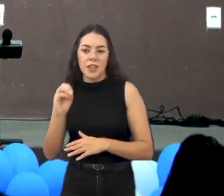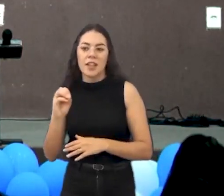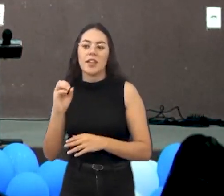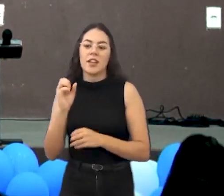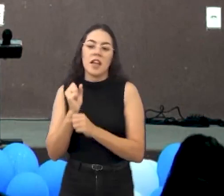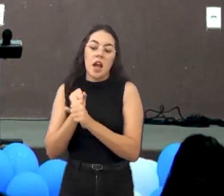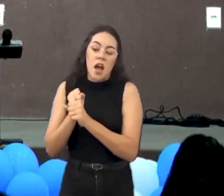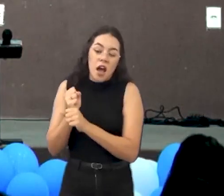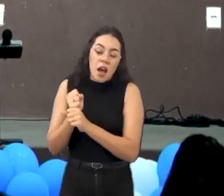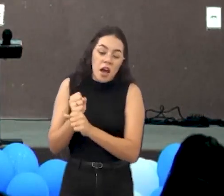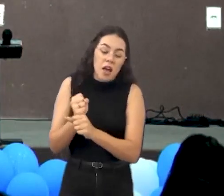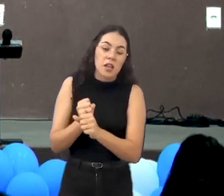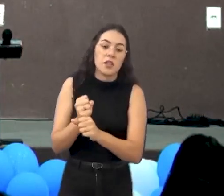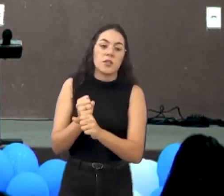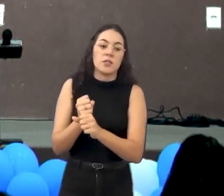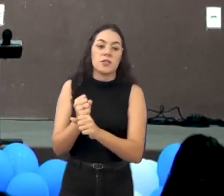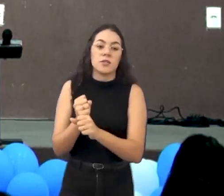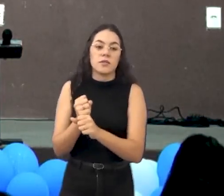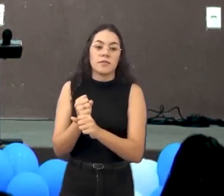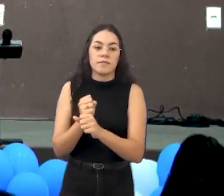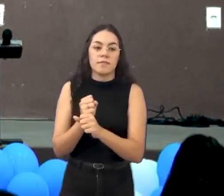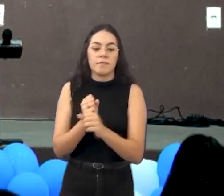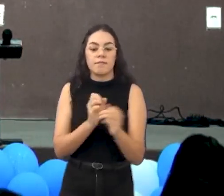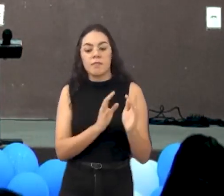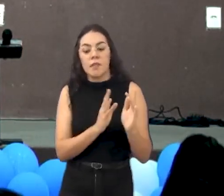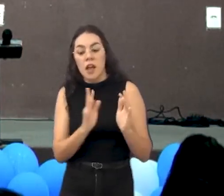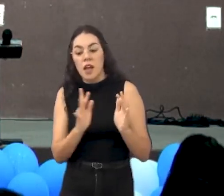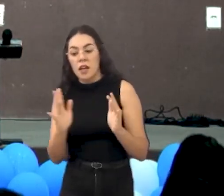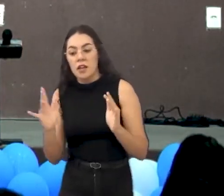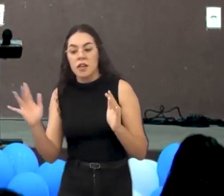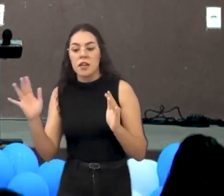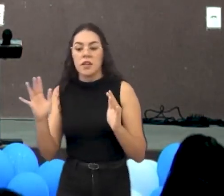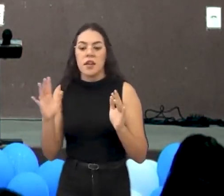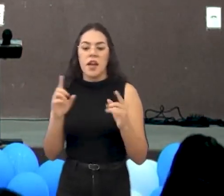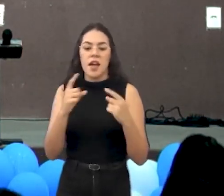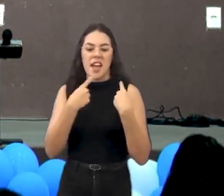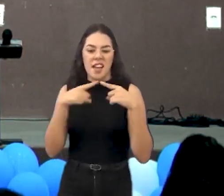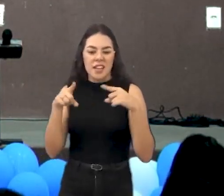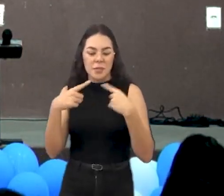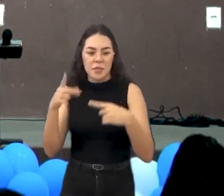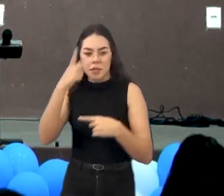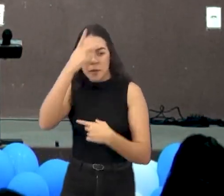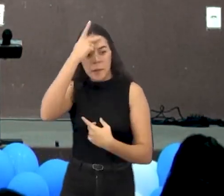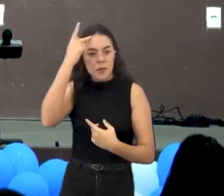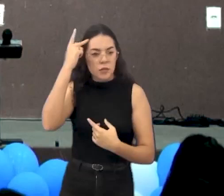sogro, 40 no deserto, ouvindo um bocado de reclamação do povo.